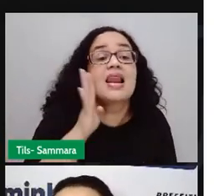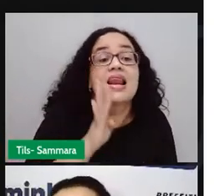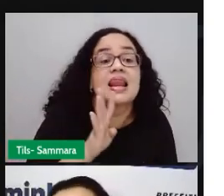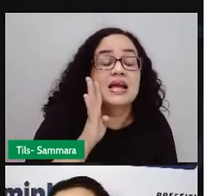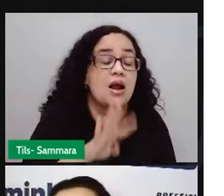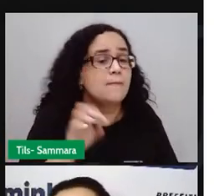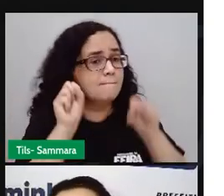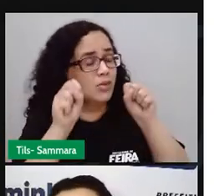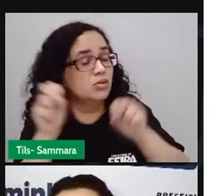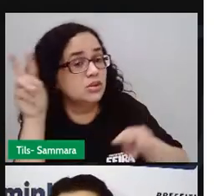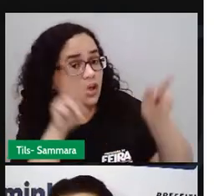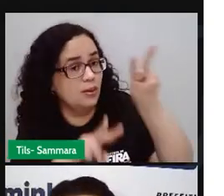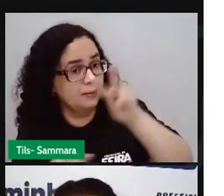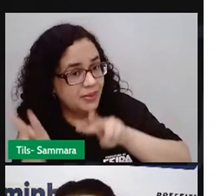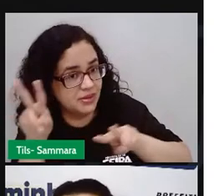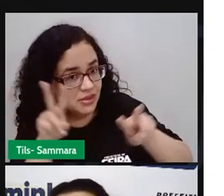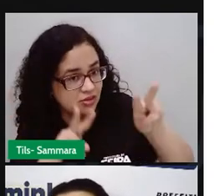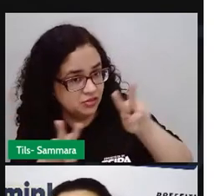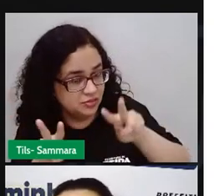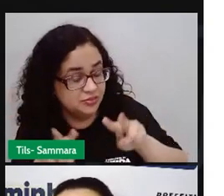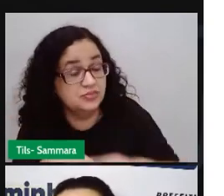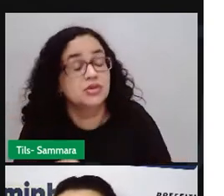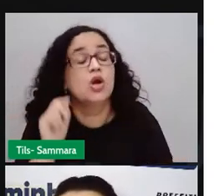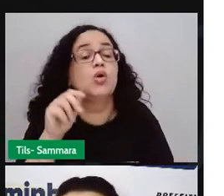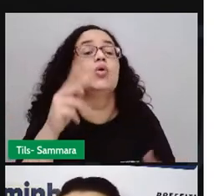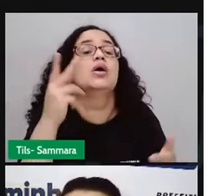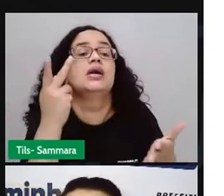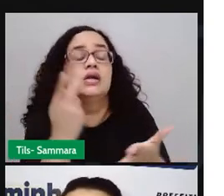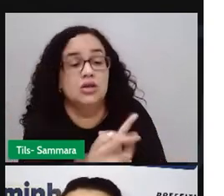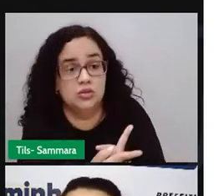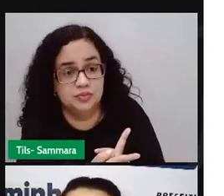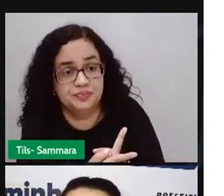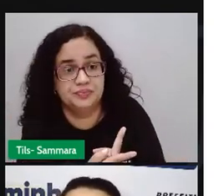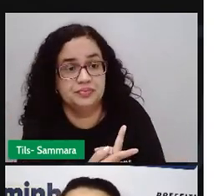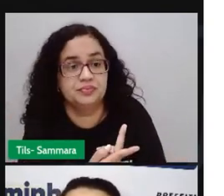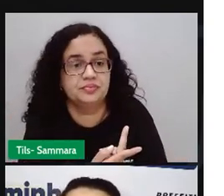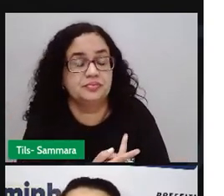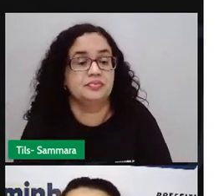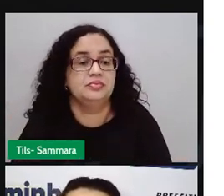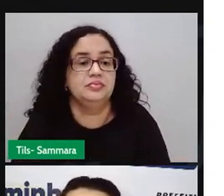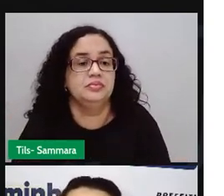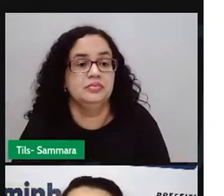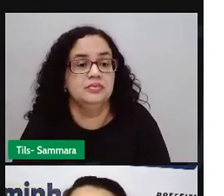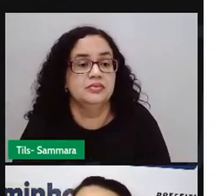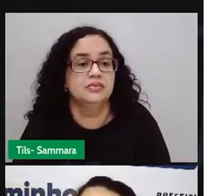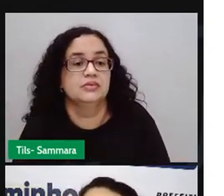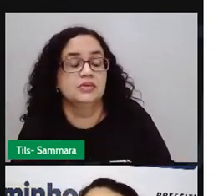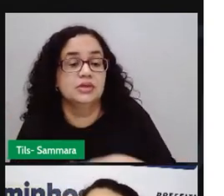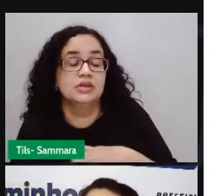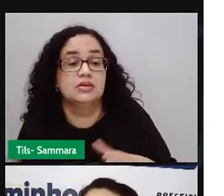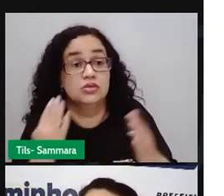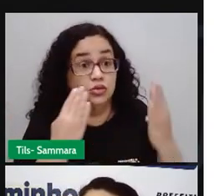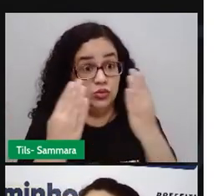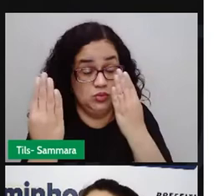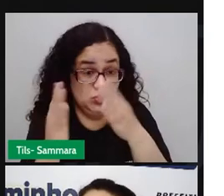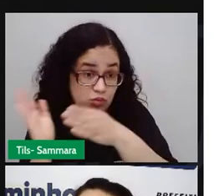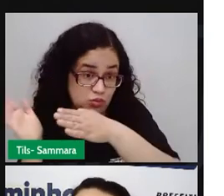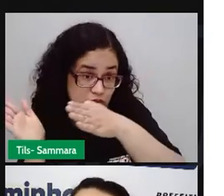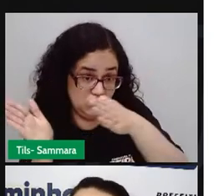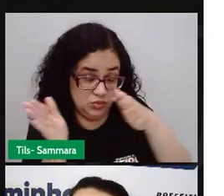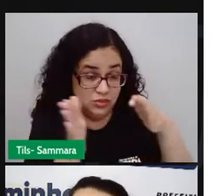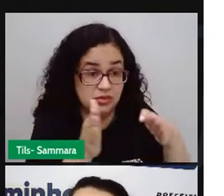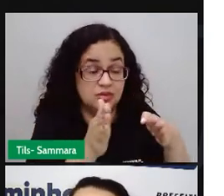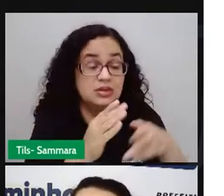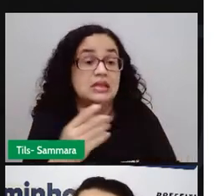a gente poder observar na prática, né, o que acontece. E aí, a partir dessas observações,